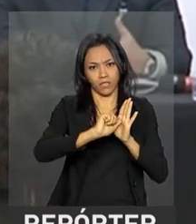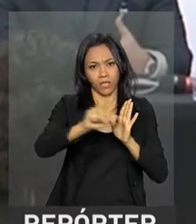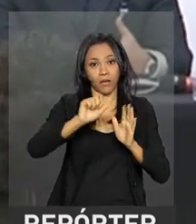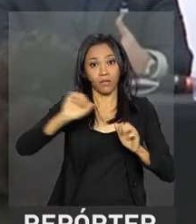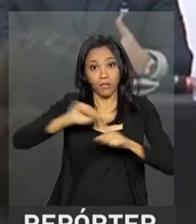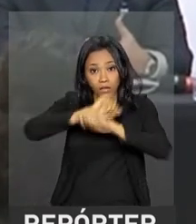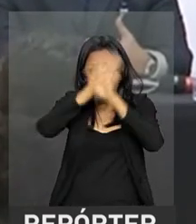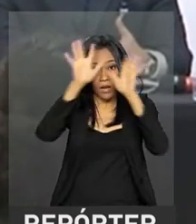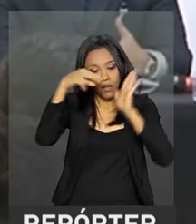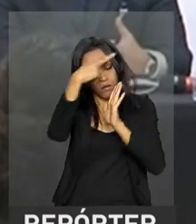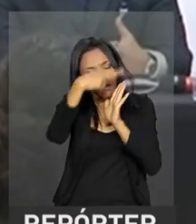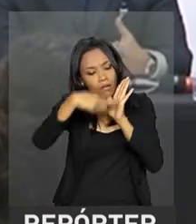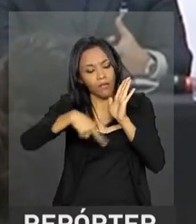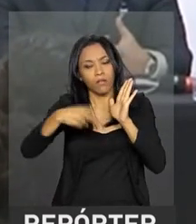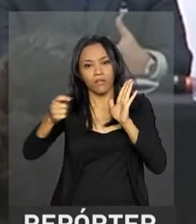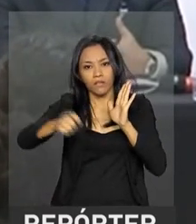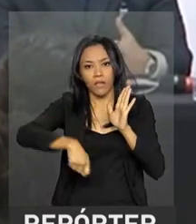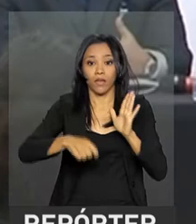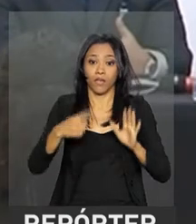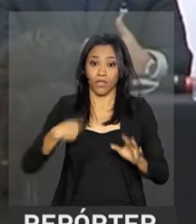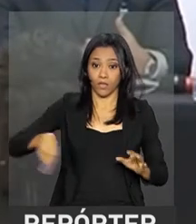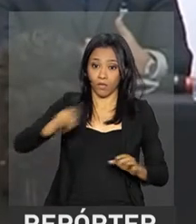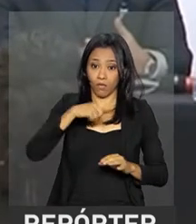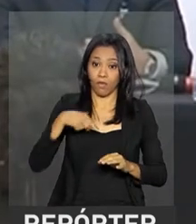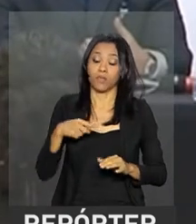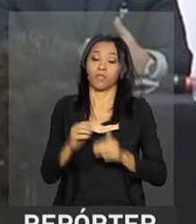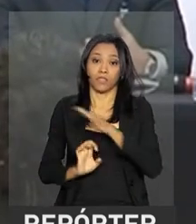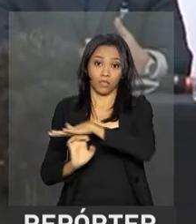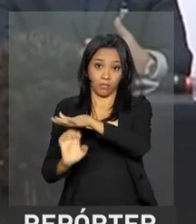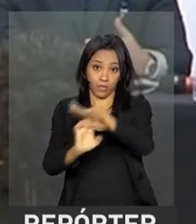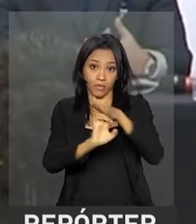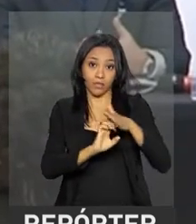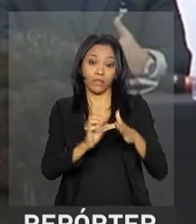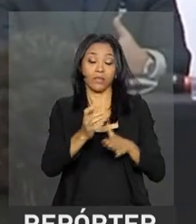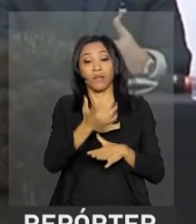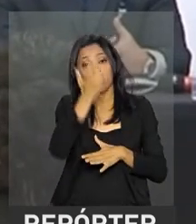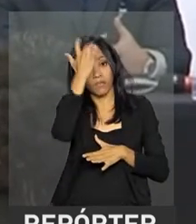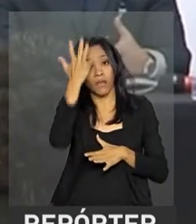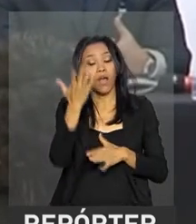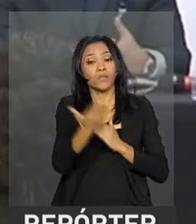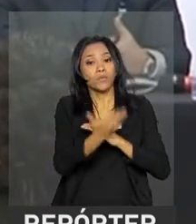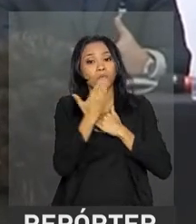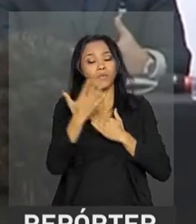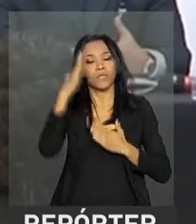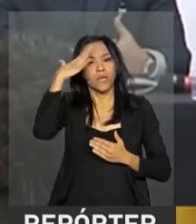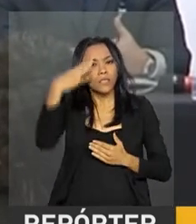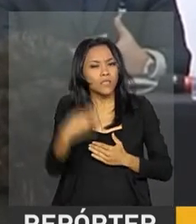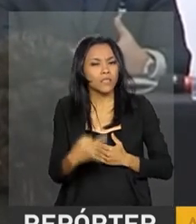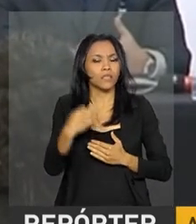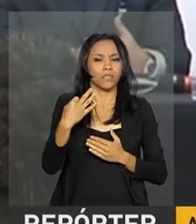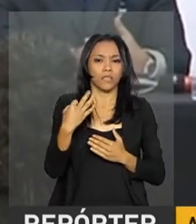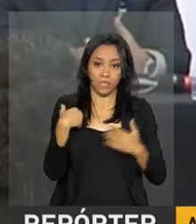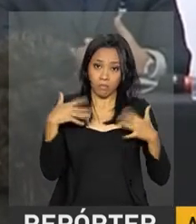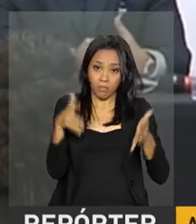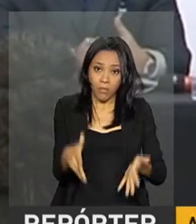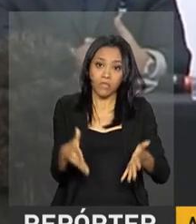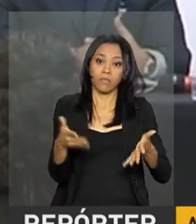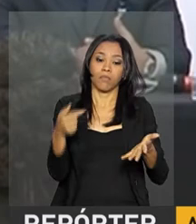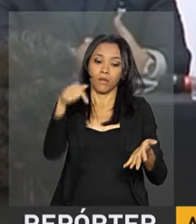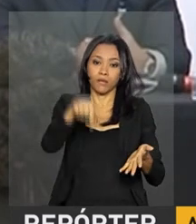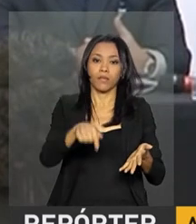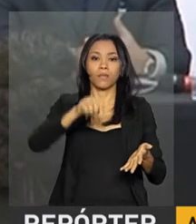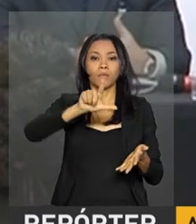leitura. Isso a gente, como investidor, nos facilita muito participar de um certame, um leilão como esse. Então,